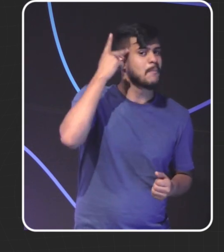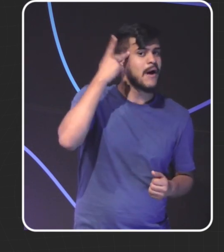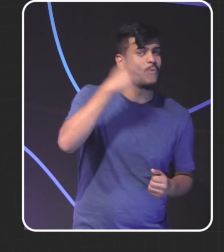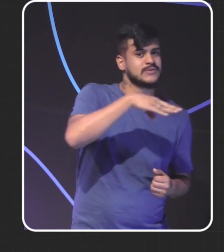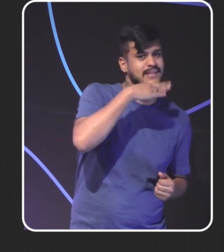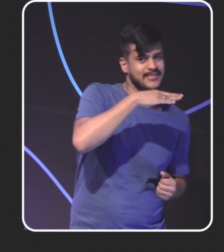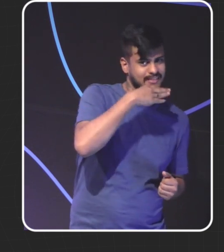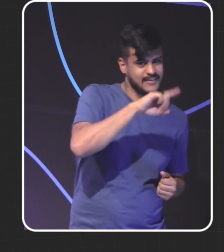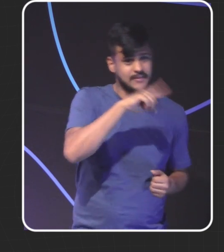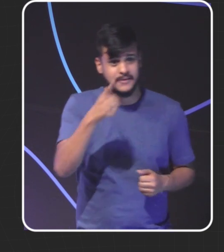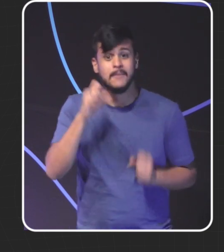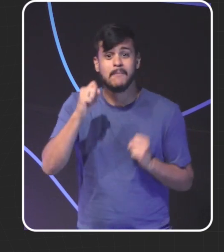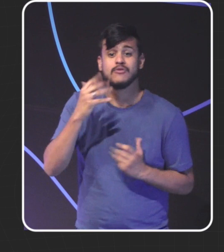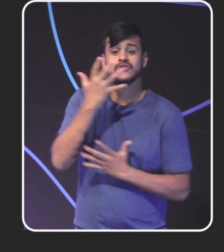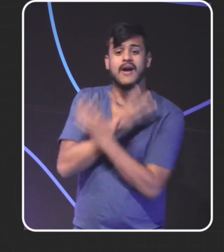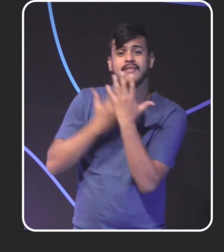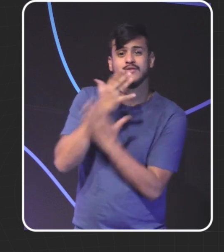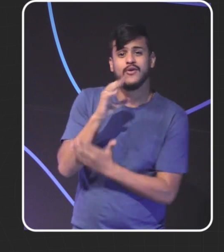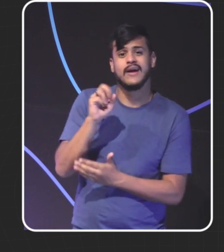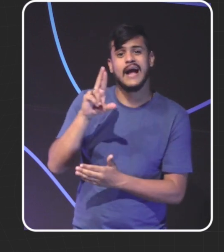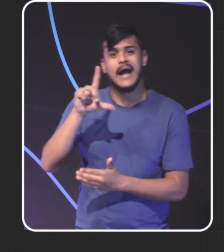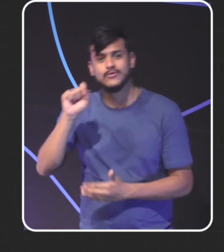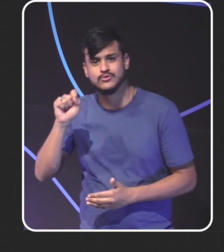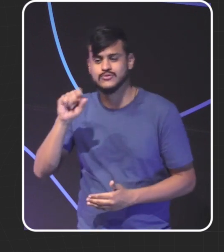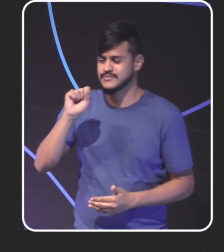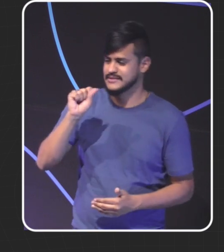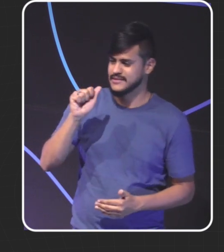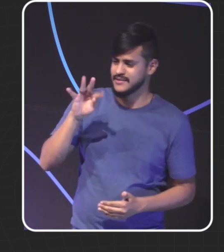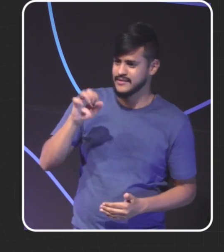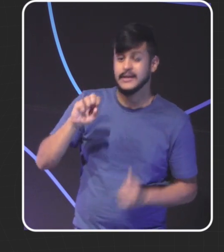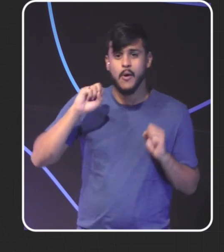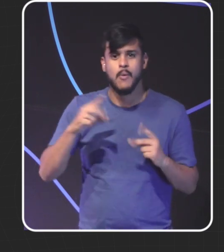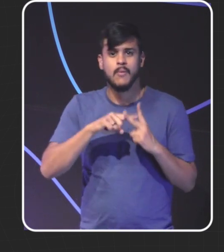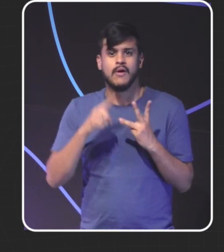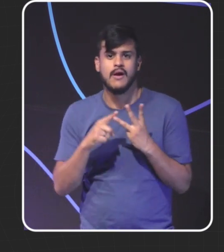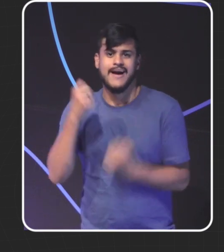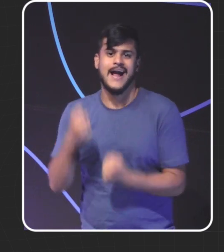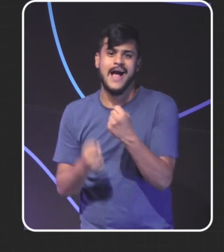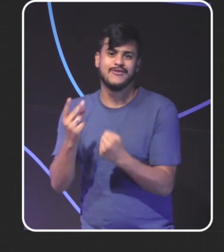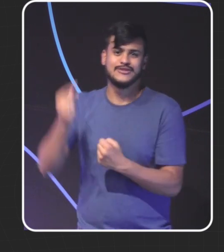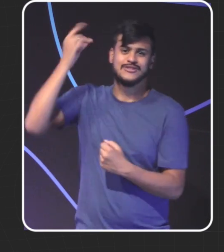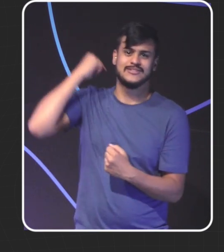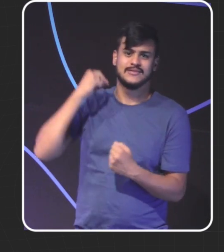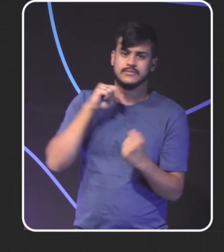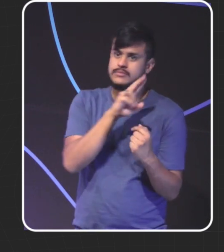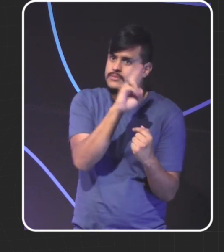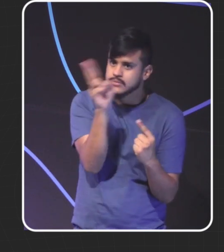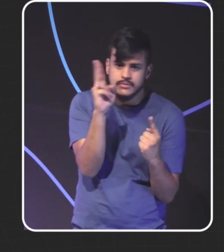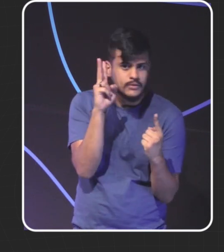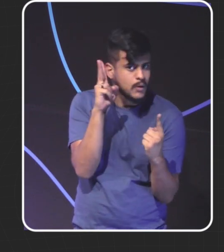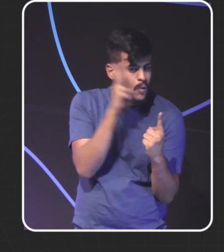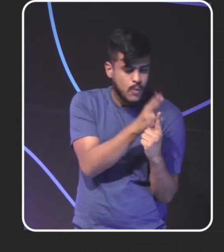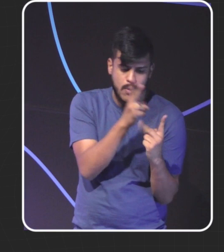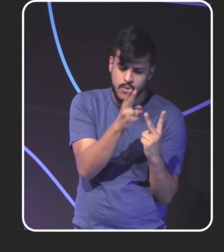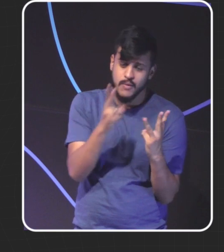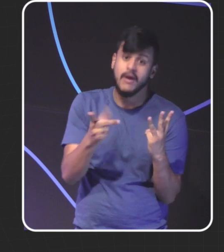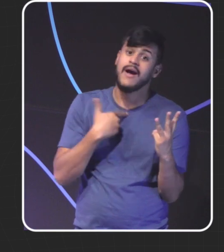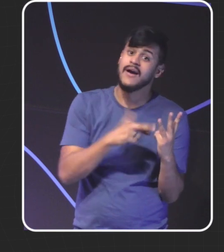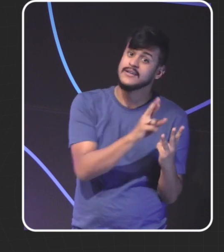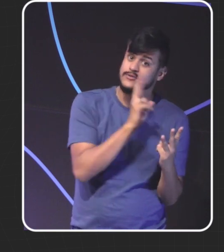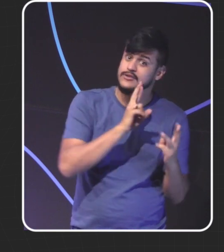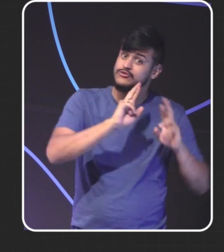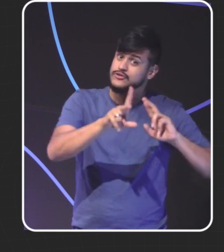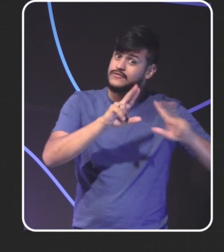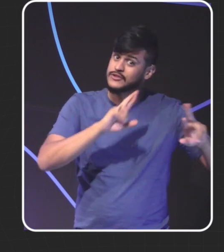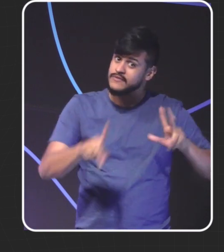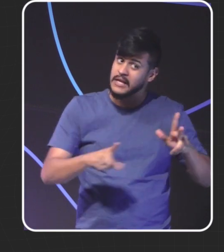cantor, Carlos Santana, e representa um carro antigo. Então, aparecia é, resultados de compra e venda